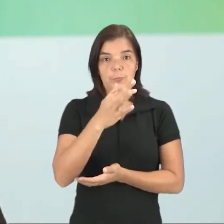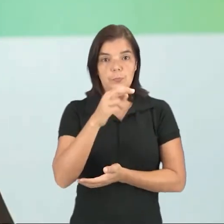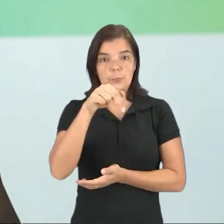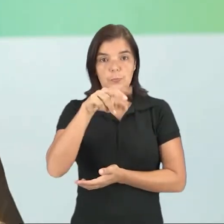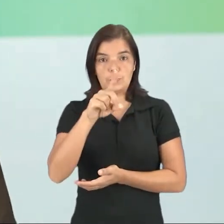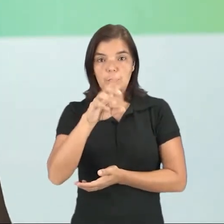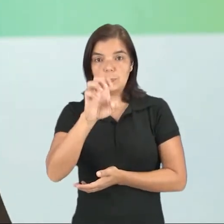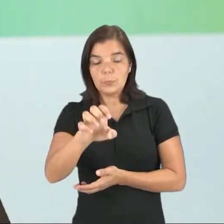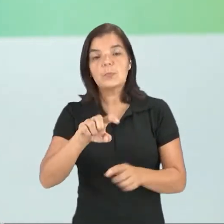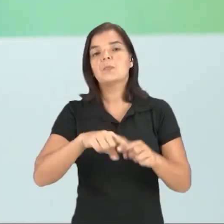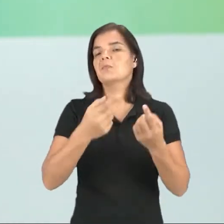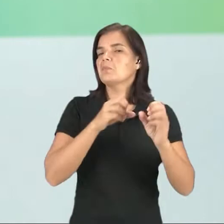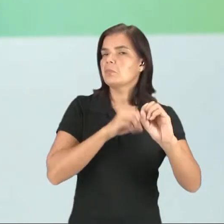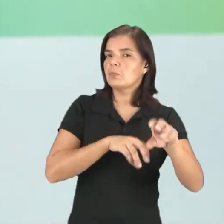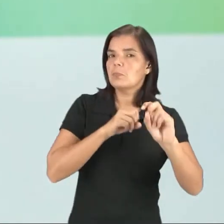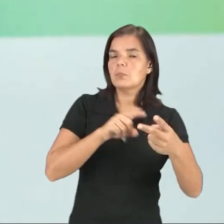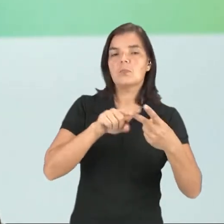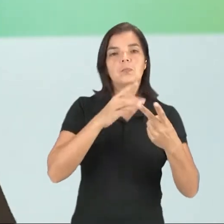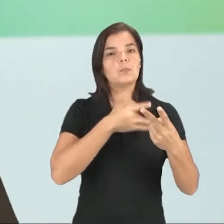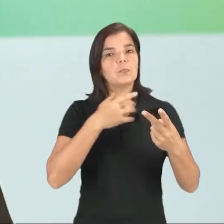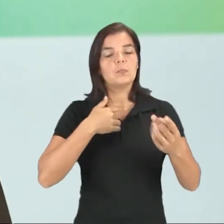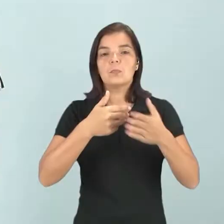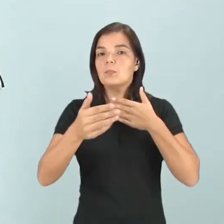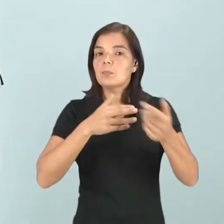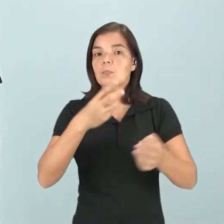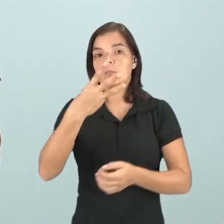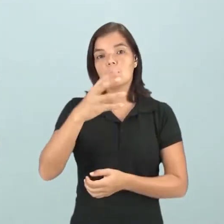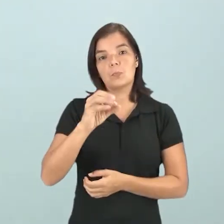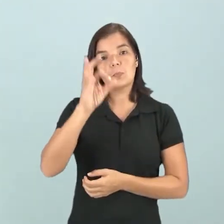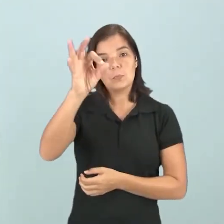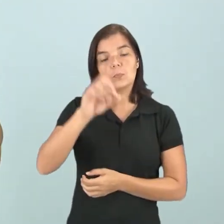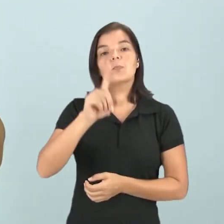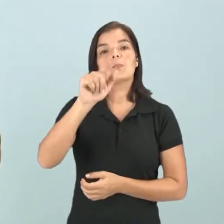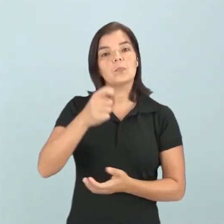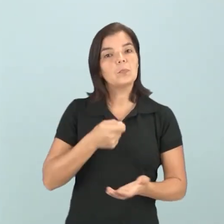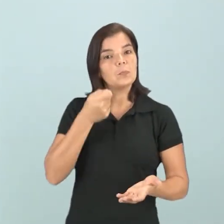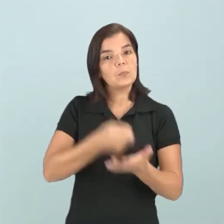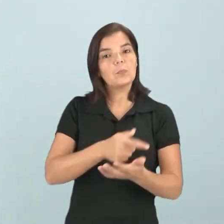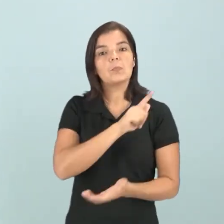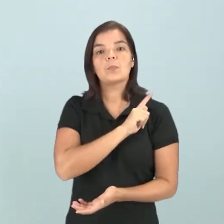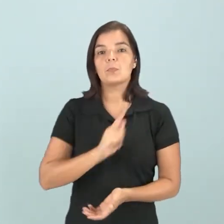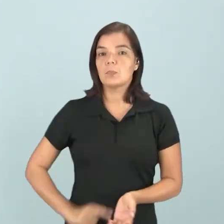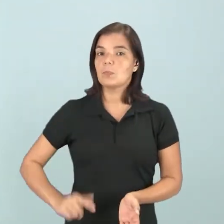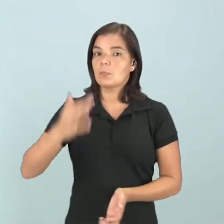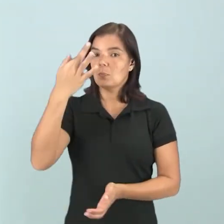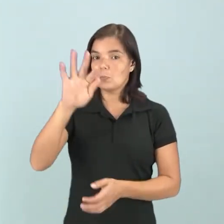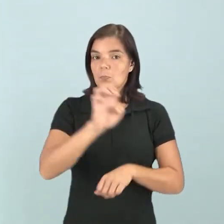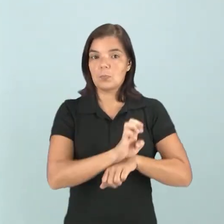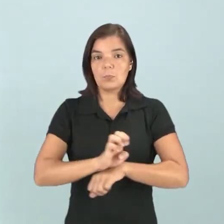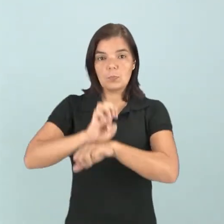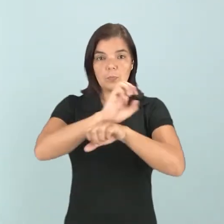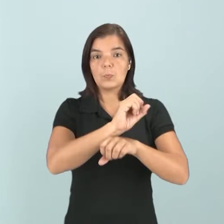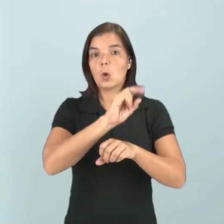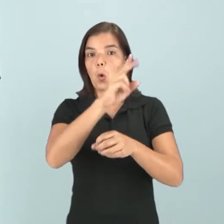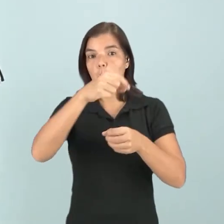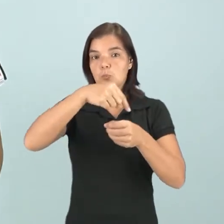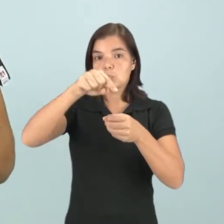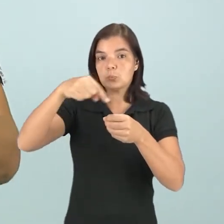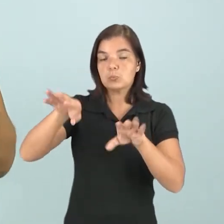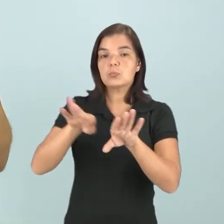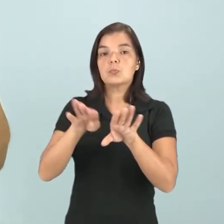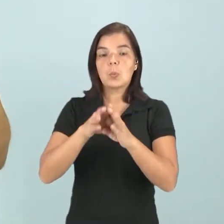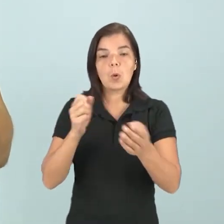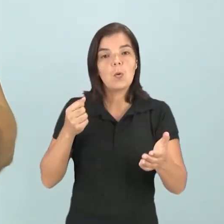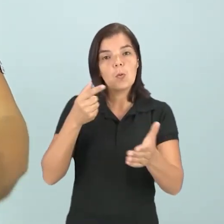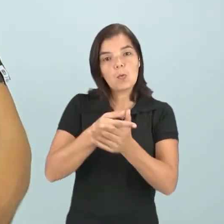né, seja na área da educação, na saúde, qualquer área, 30% é de obrigação do governo federal, estadual ou municipal comprar